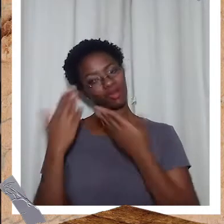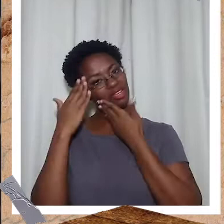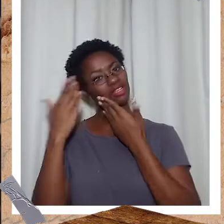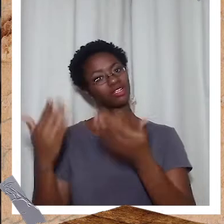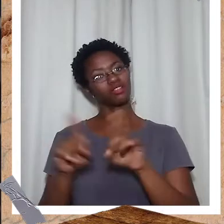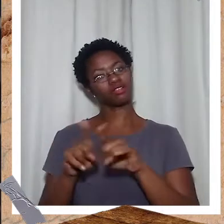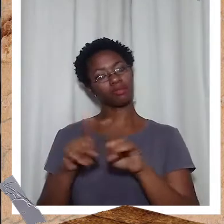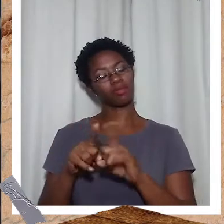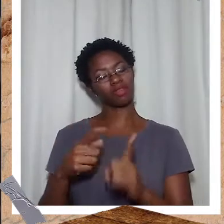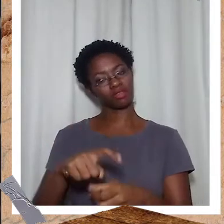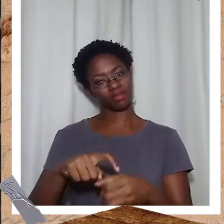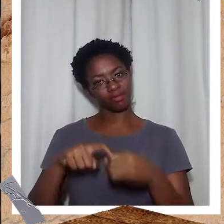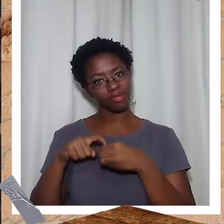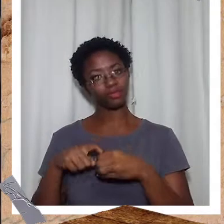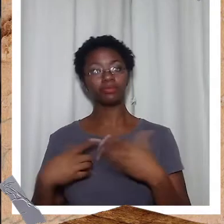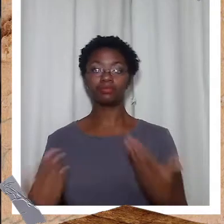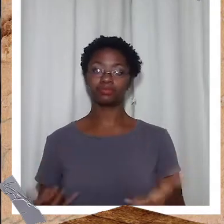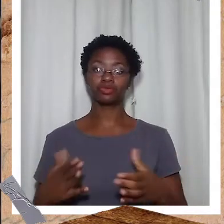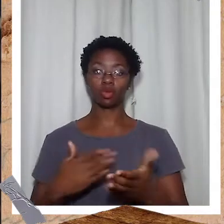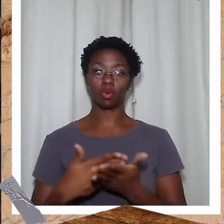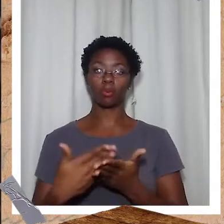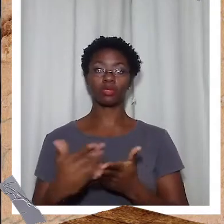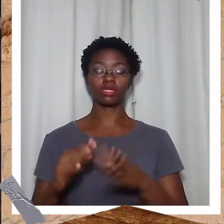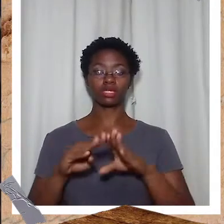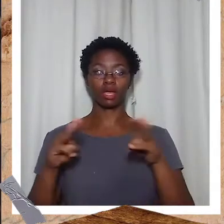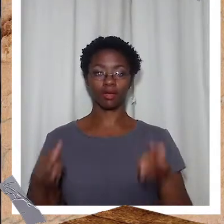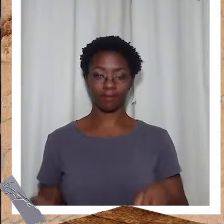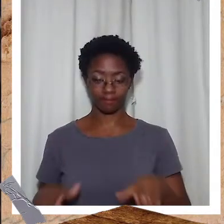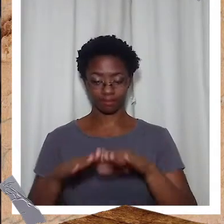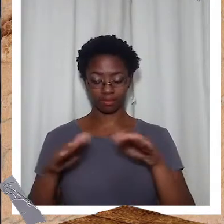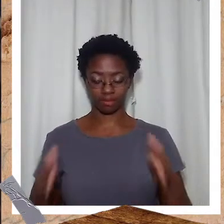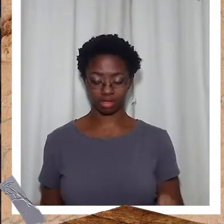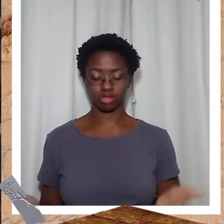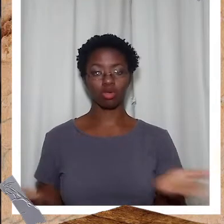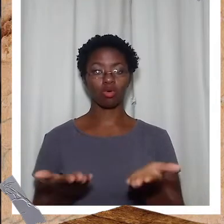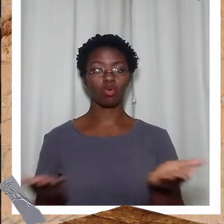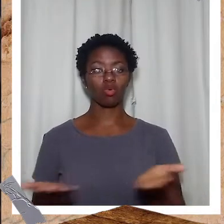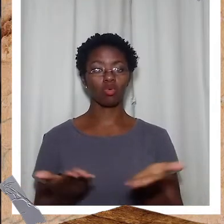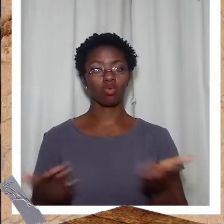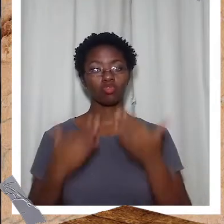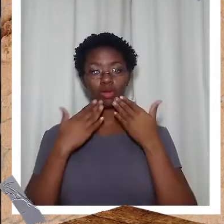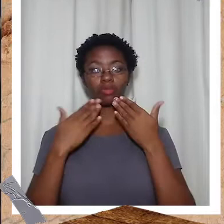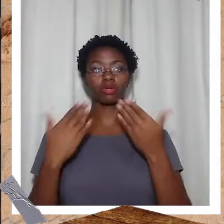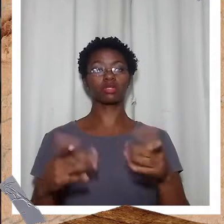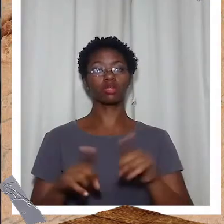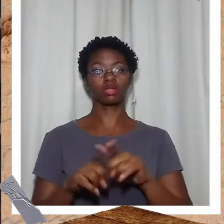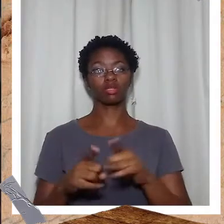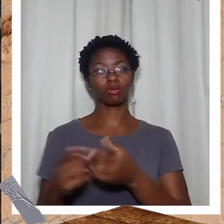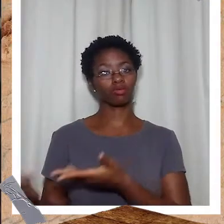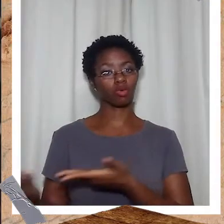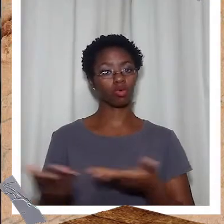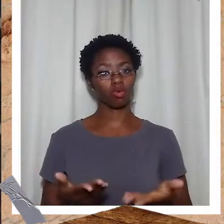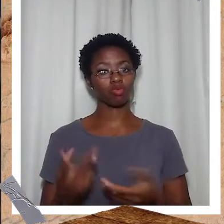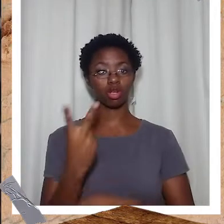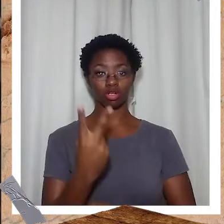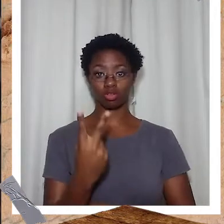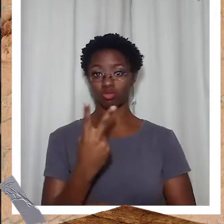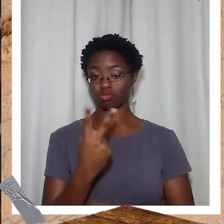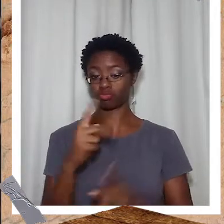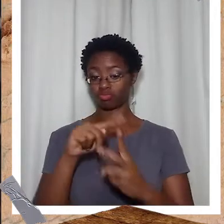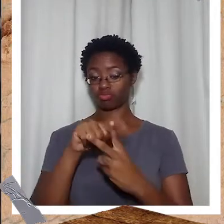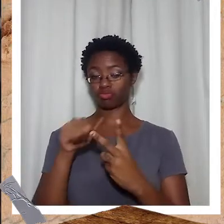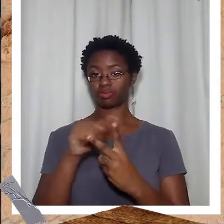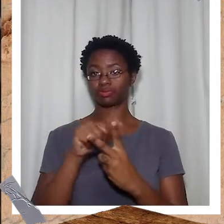parceria. Nós vamos começar a mesa, então, apresentando, chamando esses dois convidados,